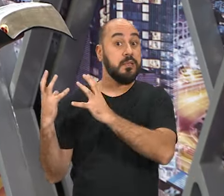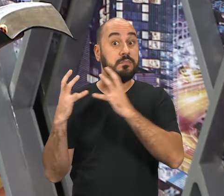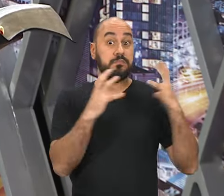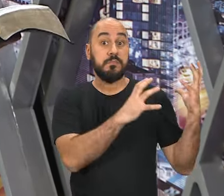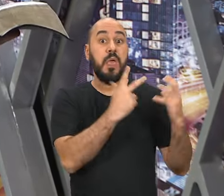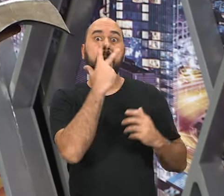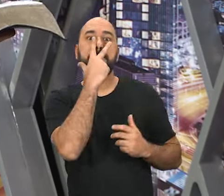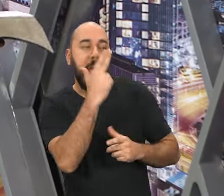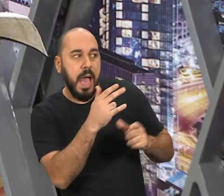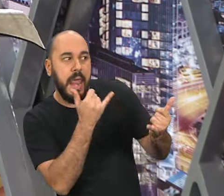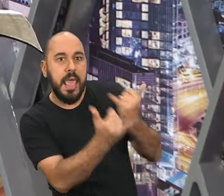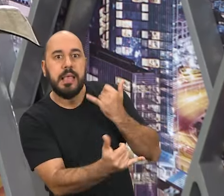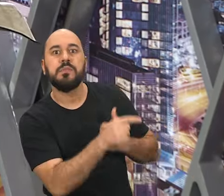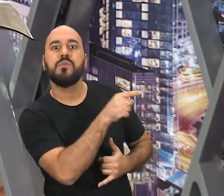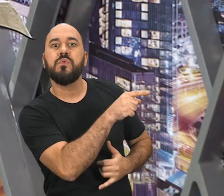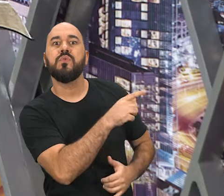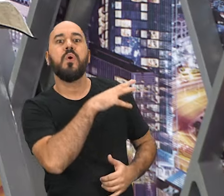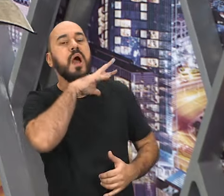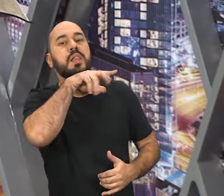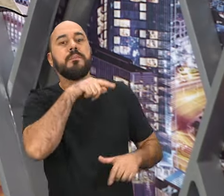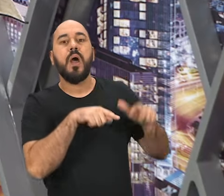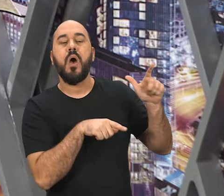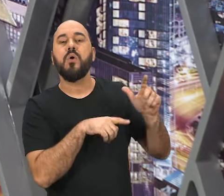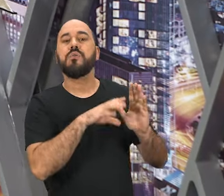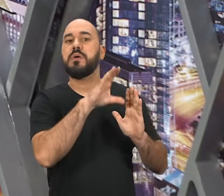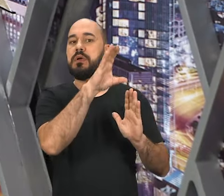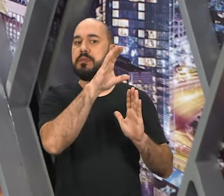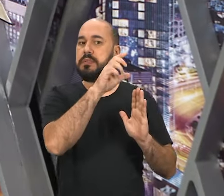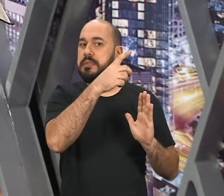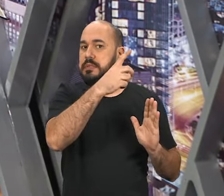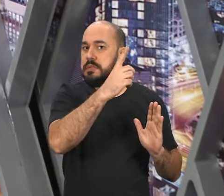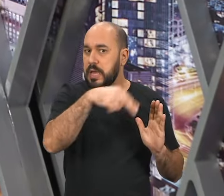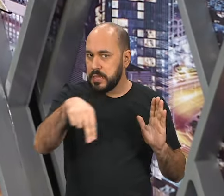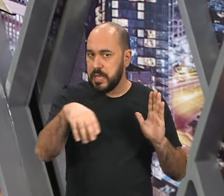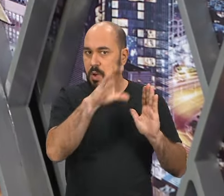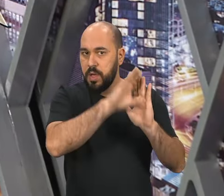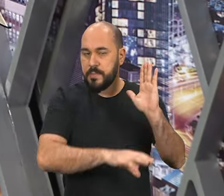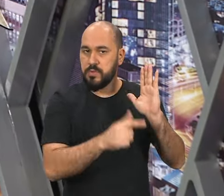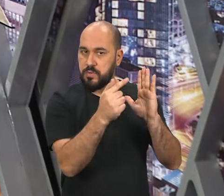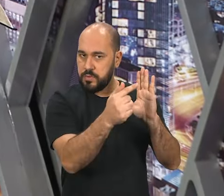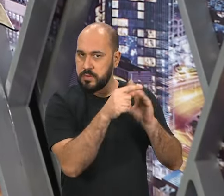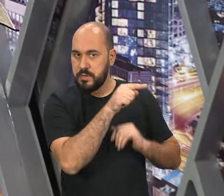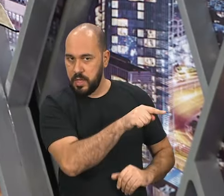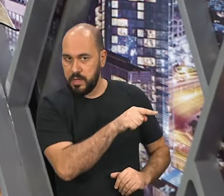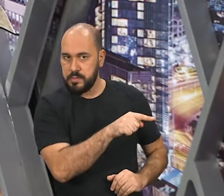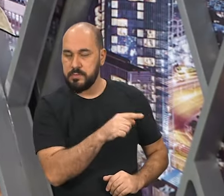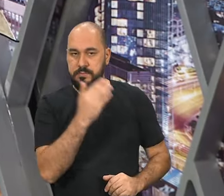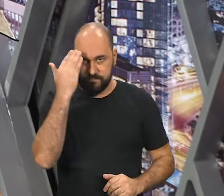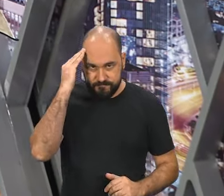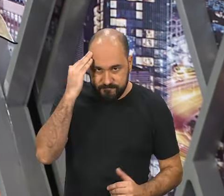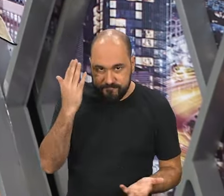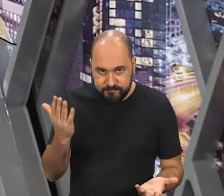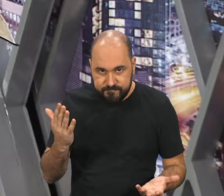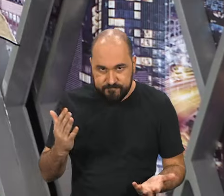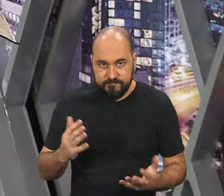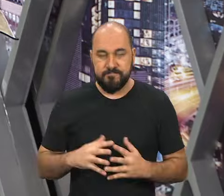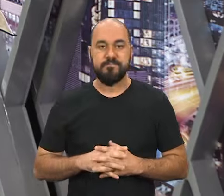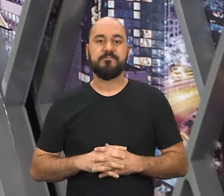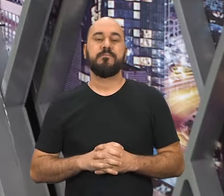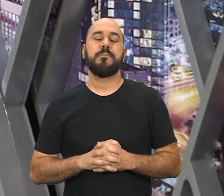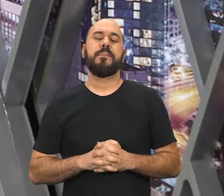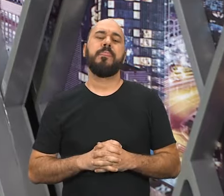aquele 4º animal lá de Daniel 7. E aqui menciona os 4 animais referindo-se a essa besta. Tá